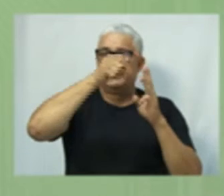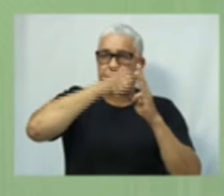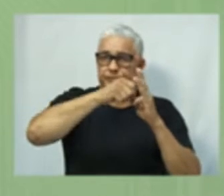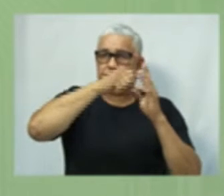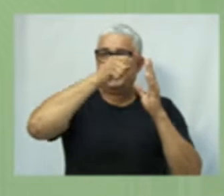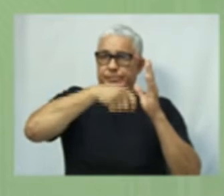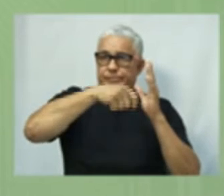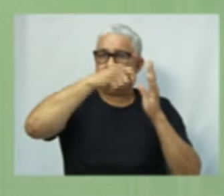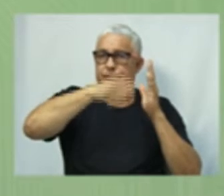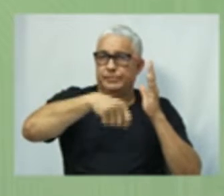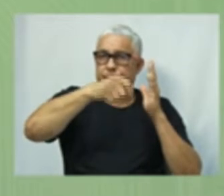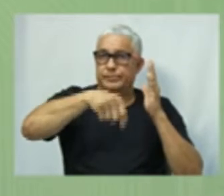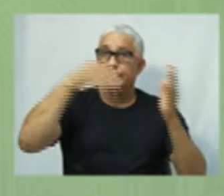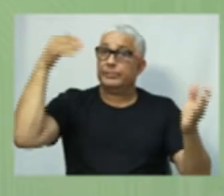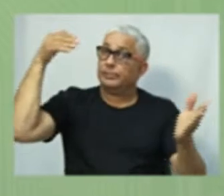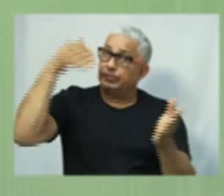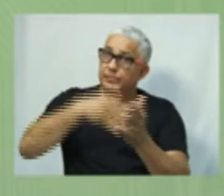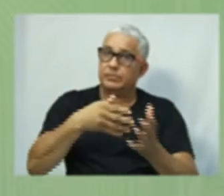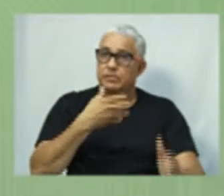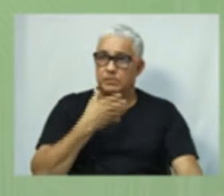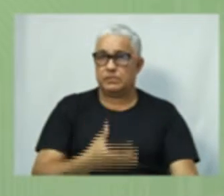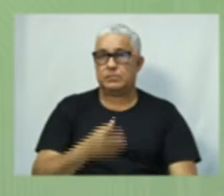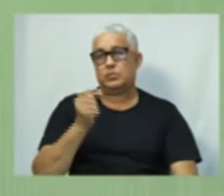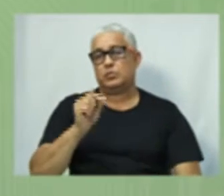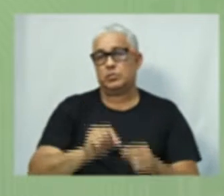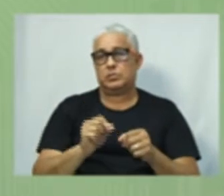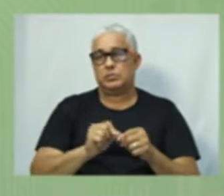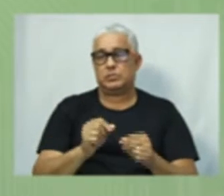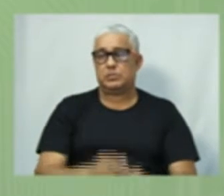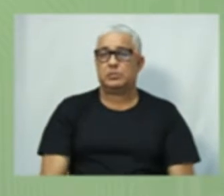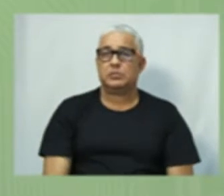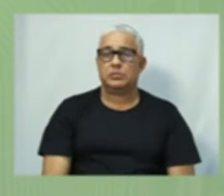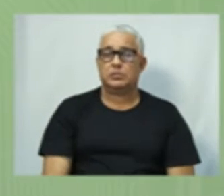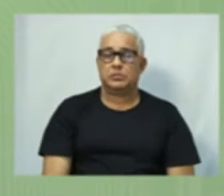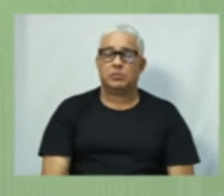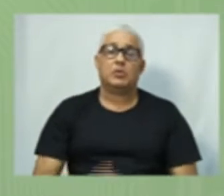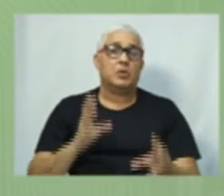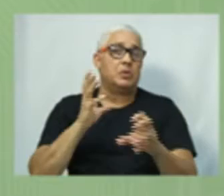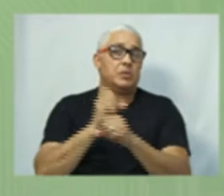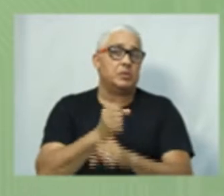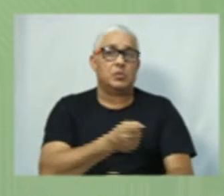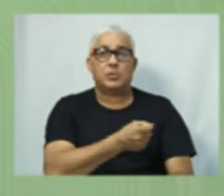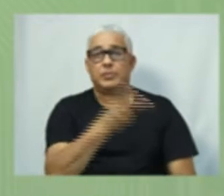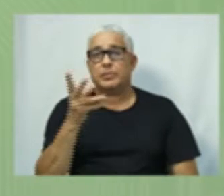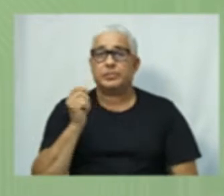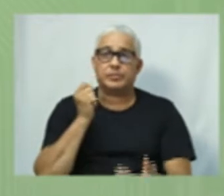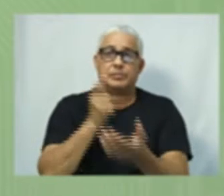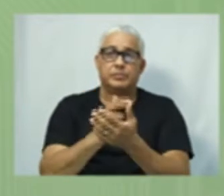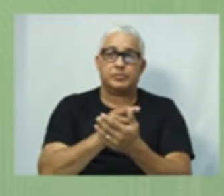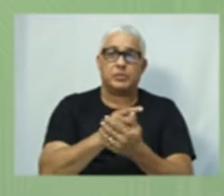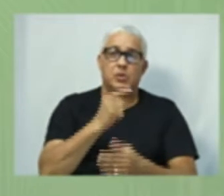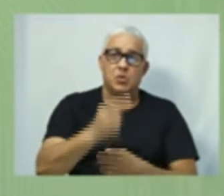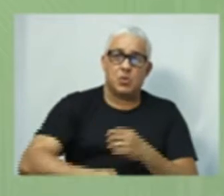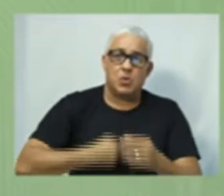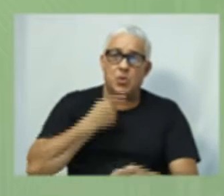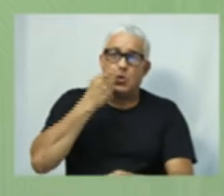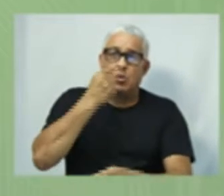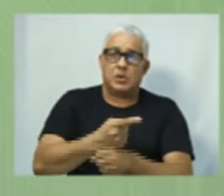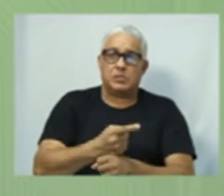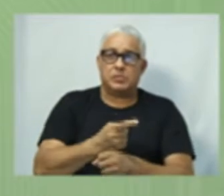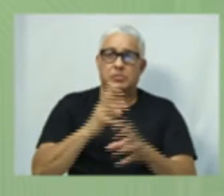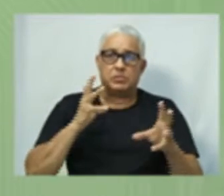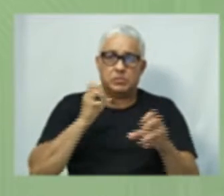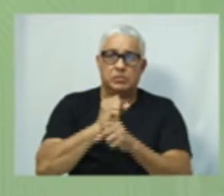até chegarmos ao mês de dezembro. O que nós fazemos lá? Apuramos quanto foi pago no ano total. Qual foi o pago